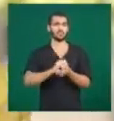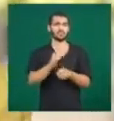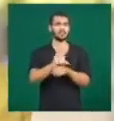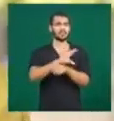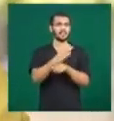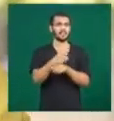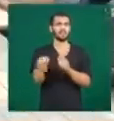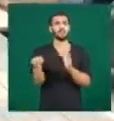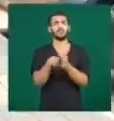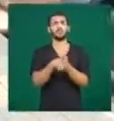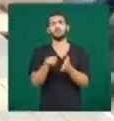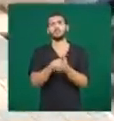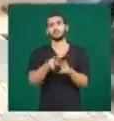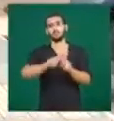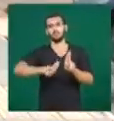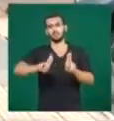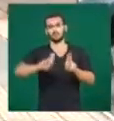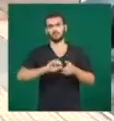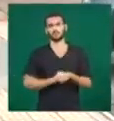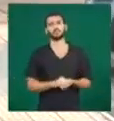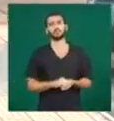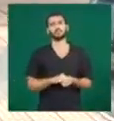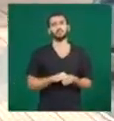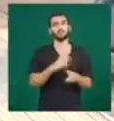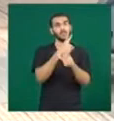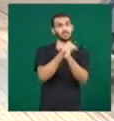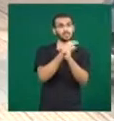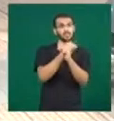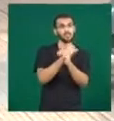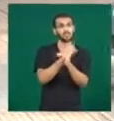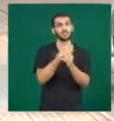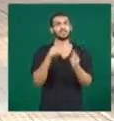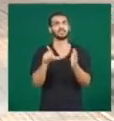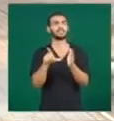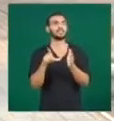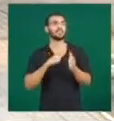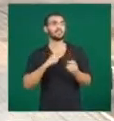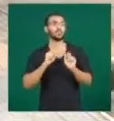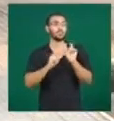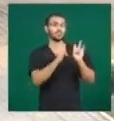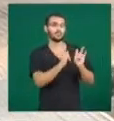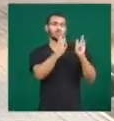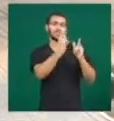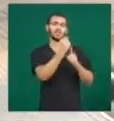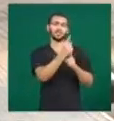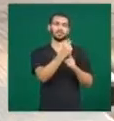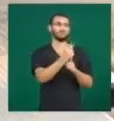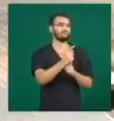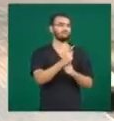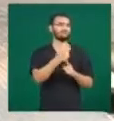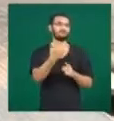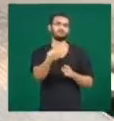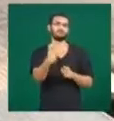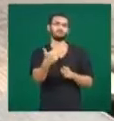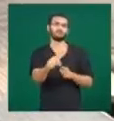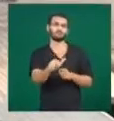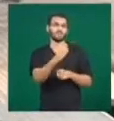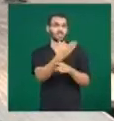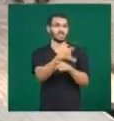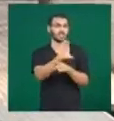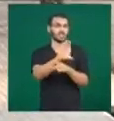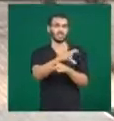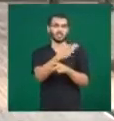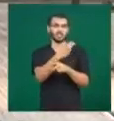para a universidade. O campus Patos de Minas, onde as atividades da UFO acontecem em prédios alugados, não receberá o circuito fechado